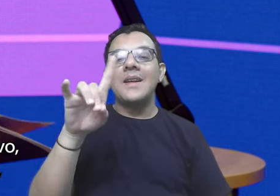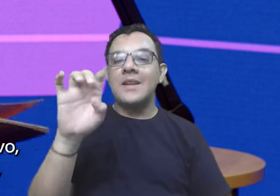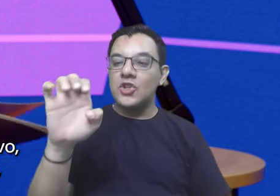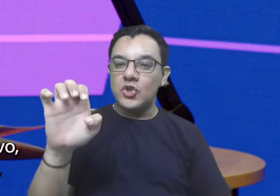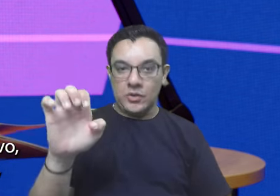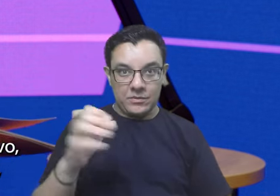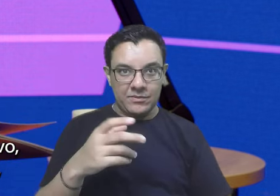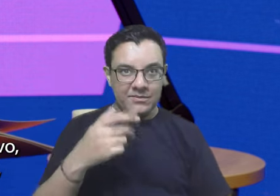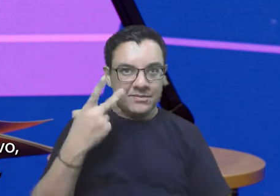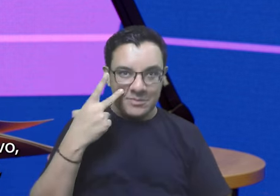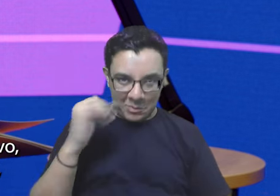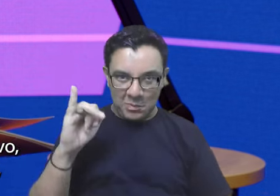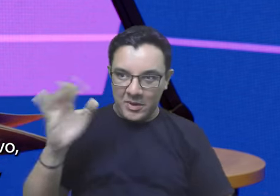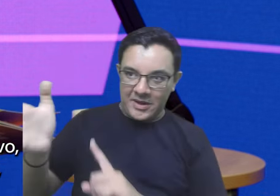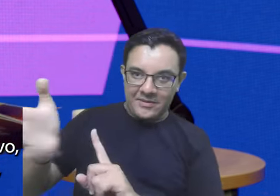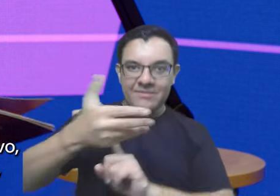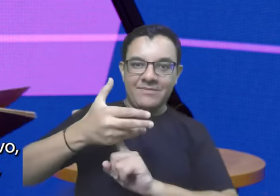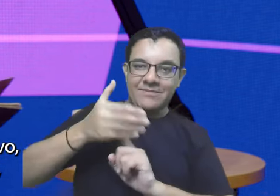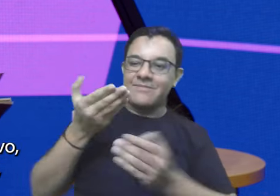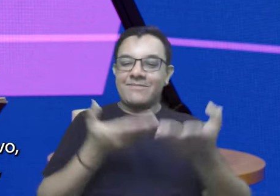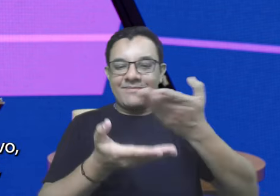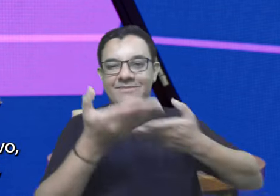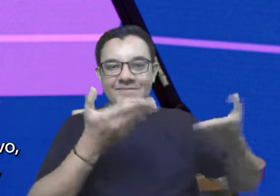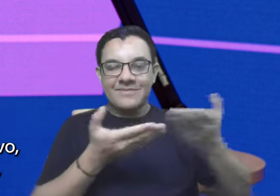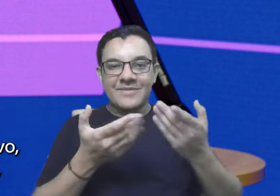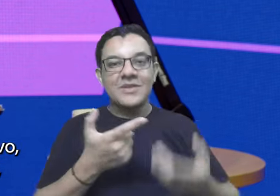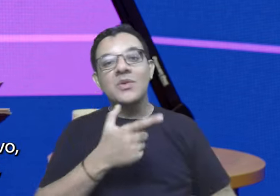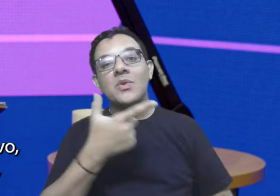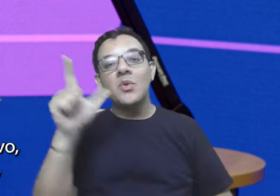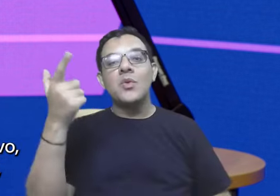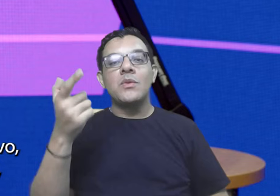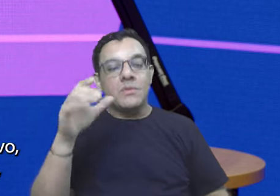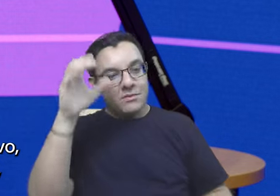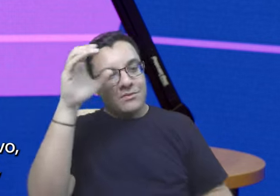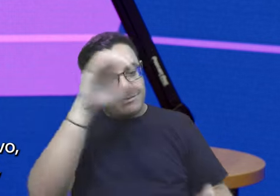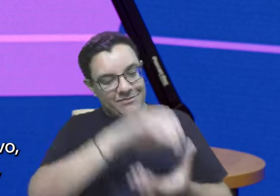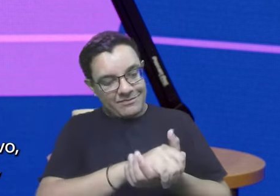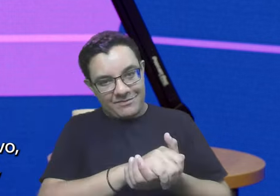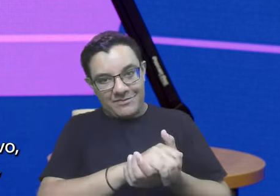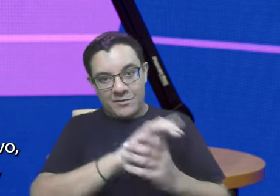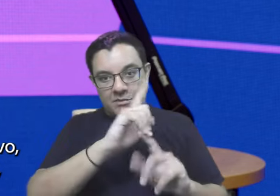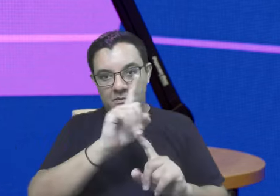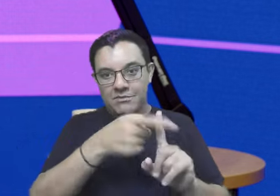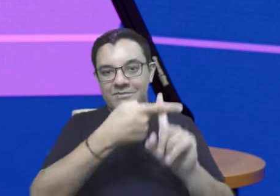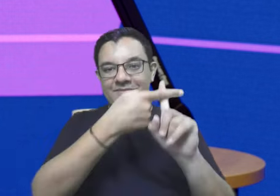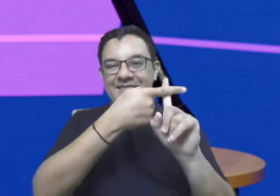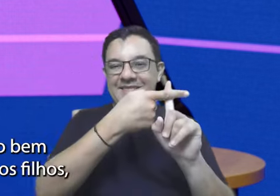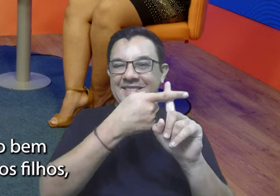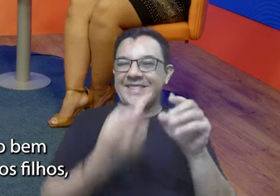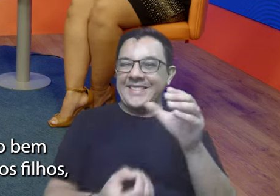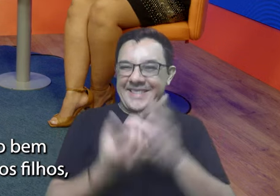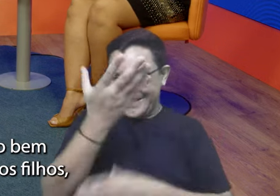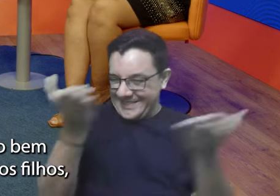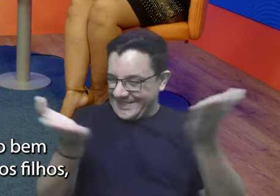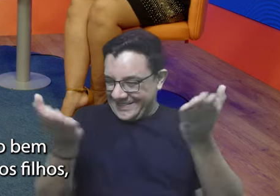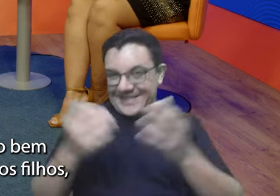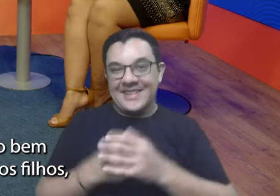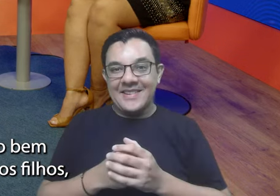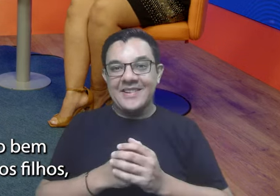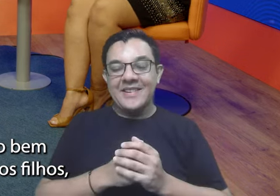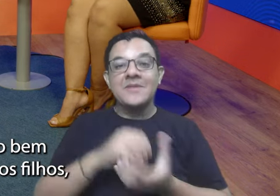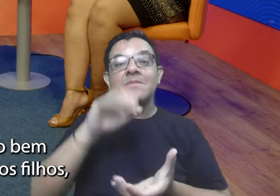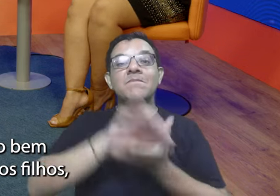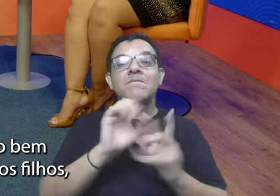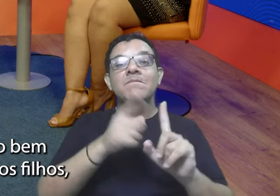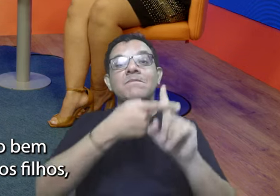a gente criou um termo novo sim que é o cônjuge positivo o cônjuge e isso impacta